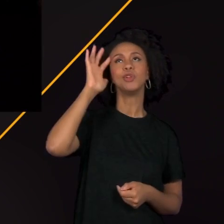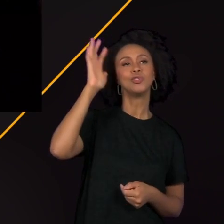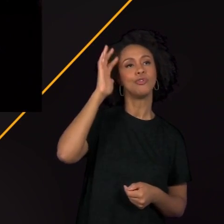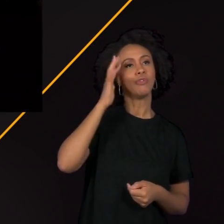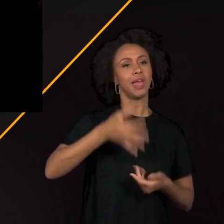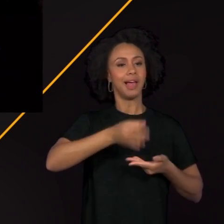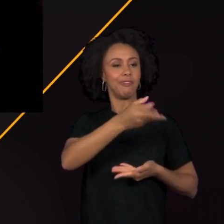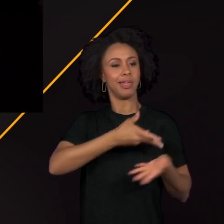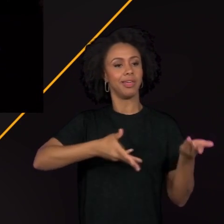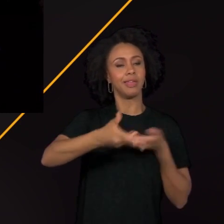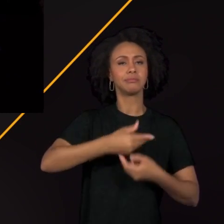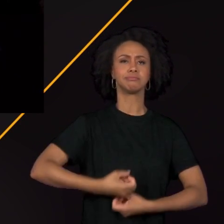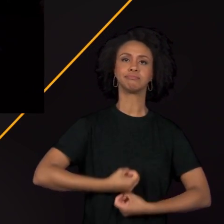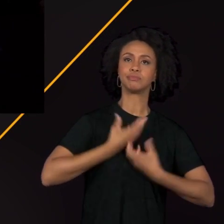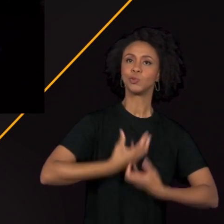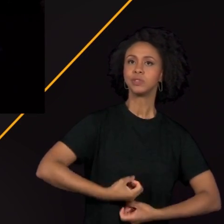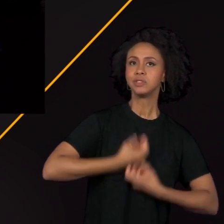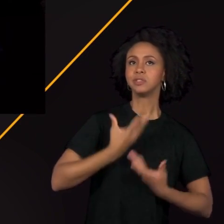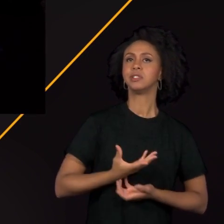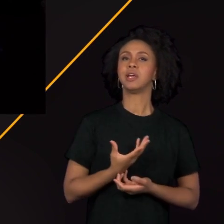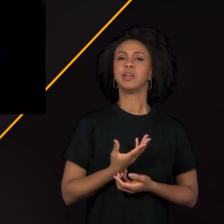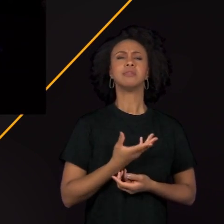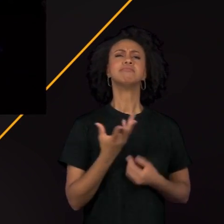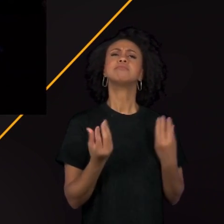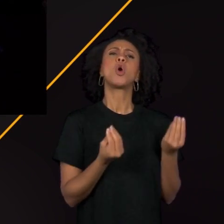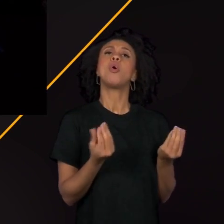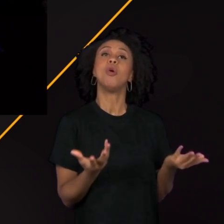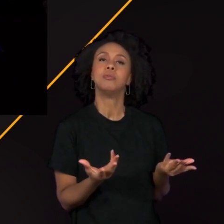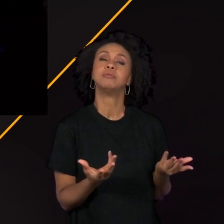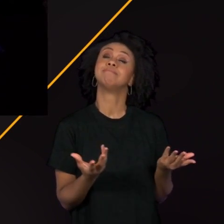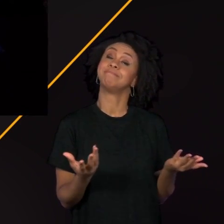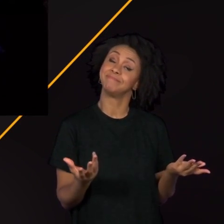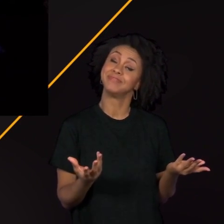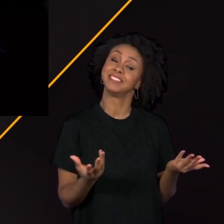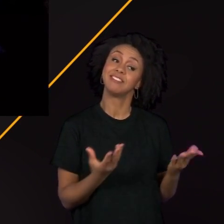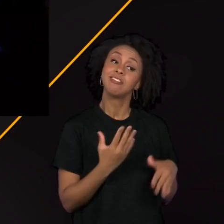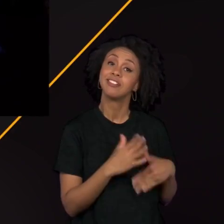filosófico, poesia. E como é que isso acontecia?